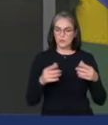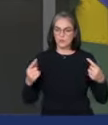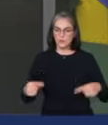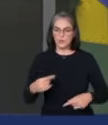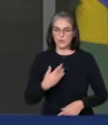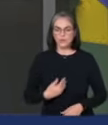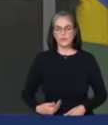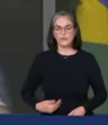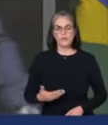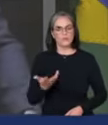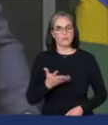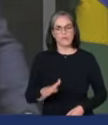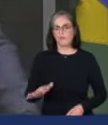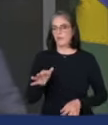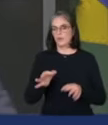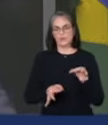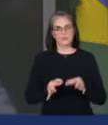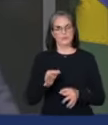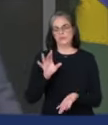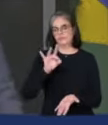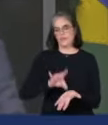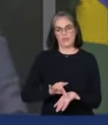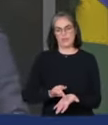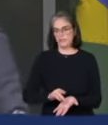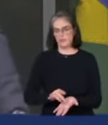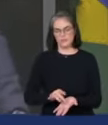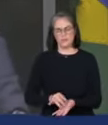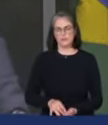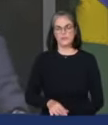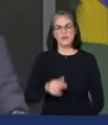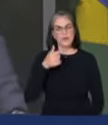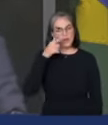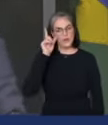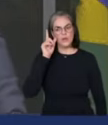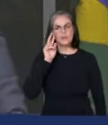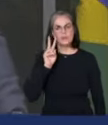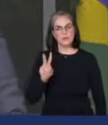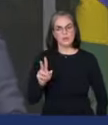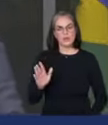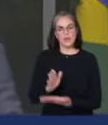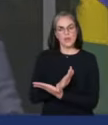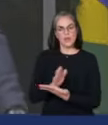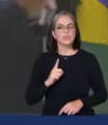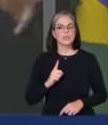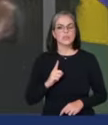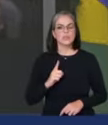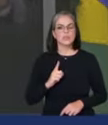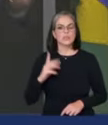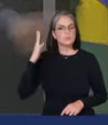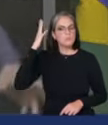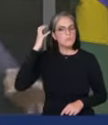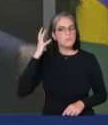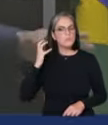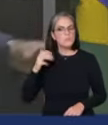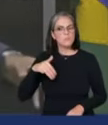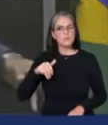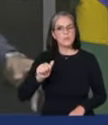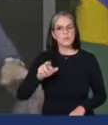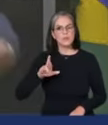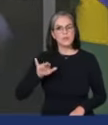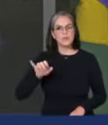busca justiça. Ontem nós vimos aqui umas deputadas de esquerda, de oposição, com placa de